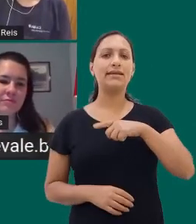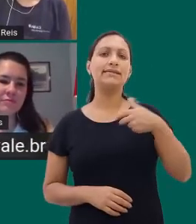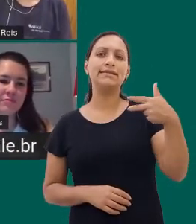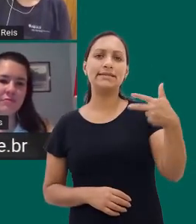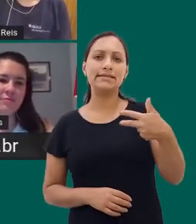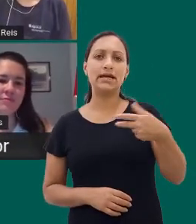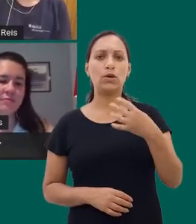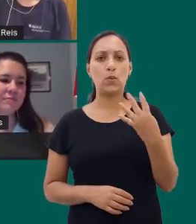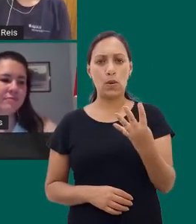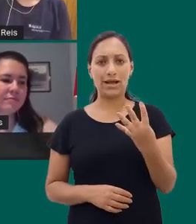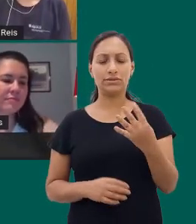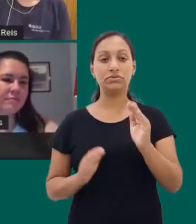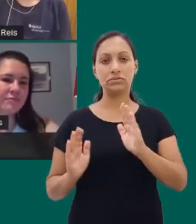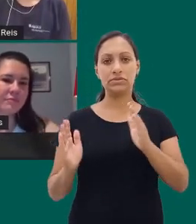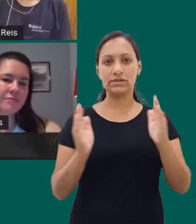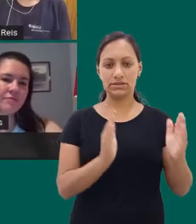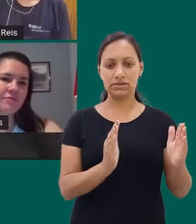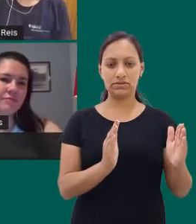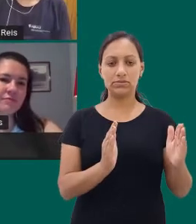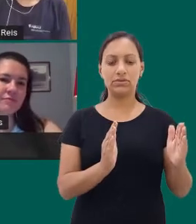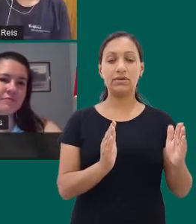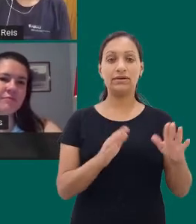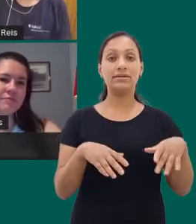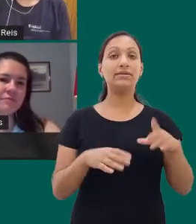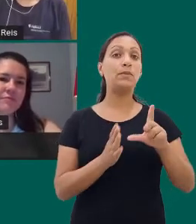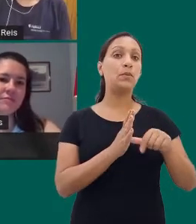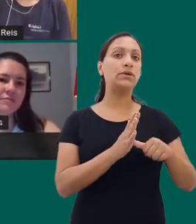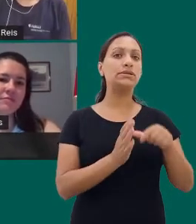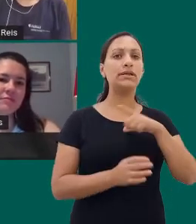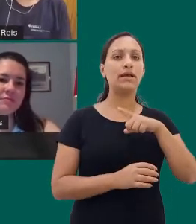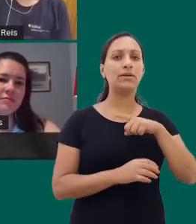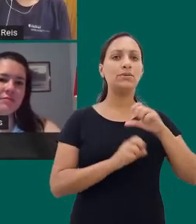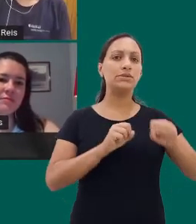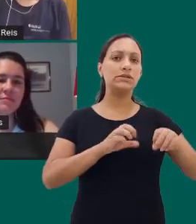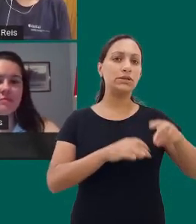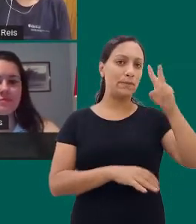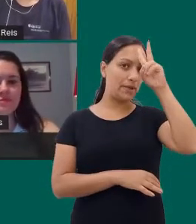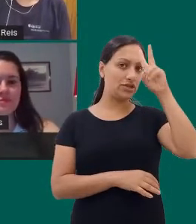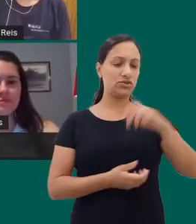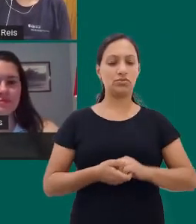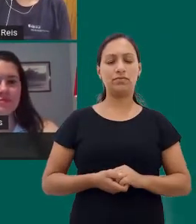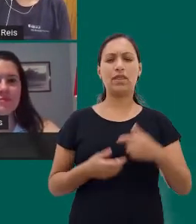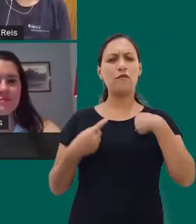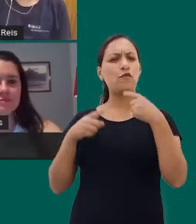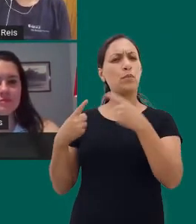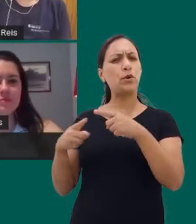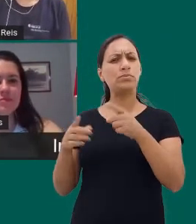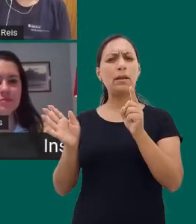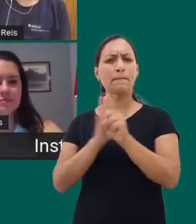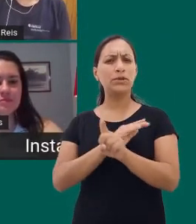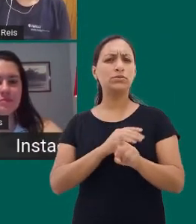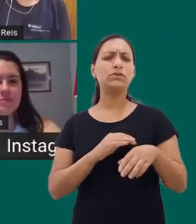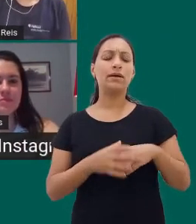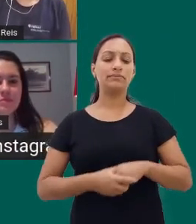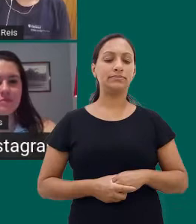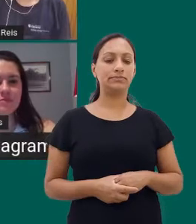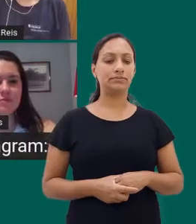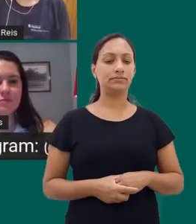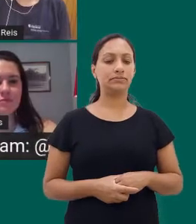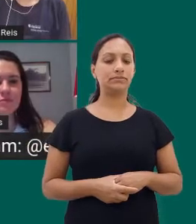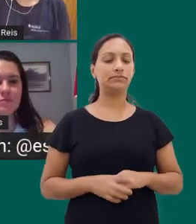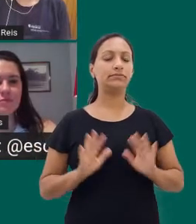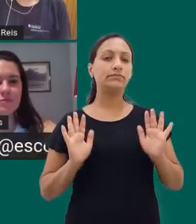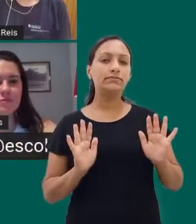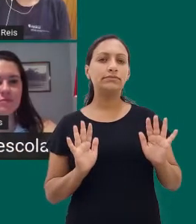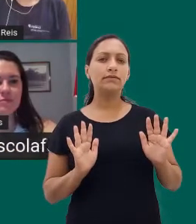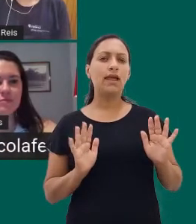ciclo, que também tem 2 anos, e daí temos o ensino médio. Então, isso eu vou provocando, tá, Mia? Claro, para explicar também. Sim. Isso quer